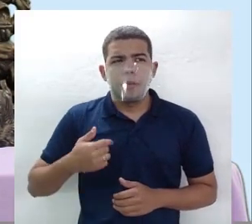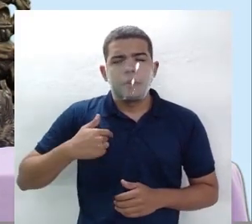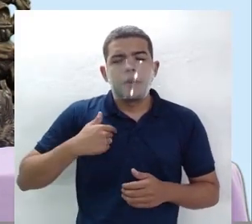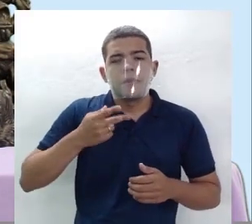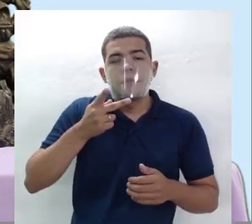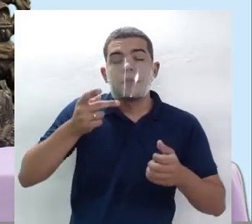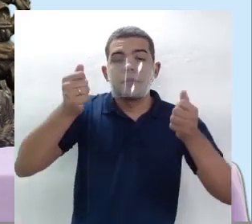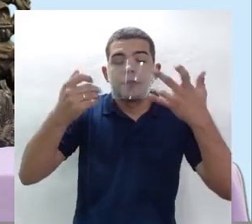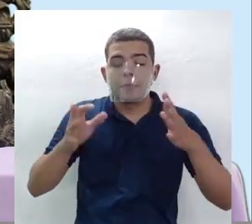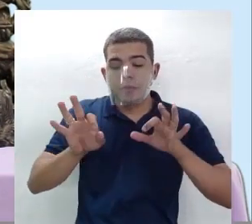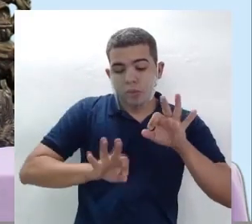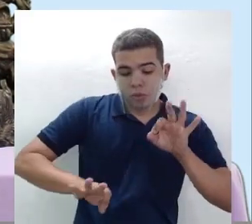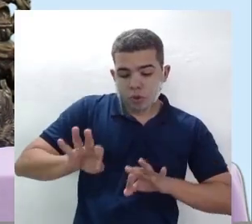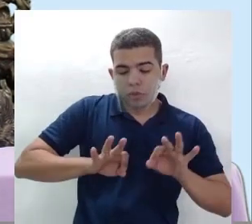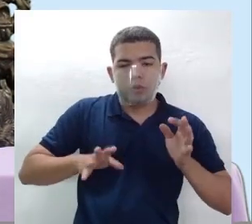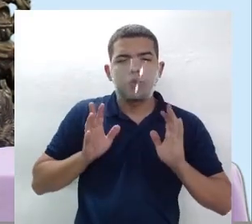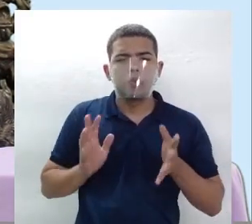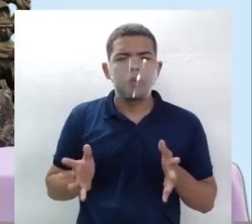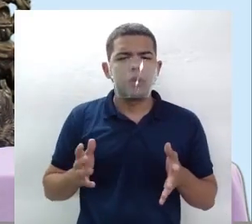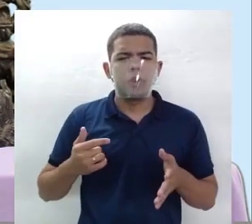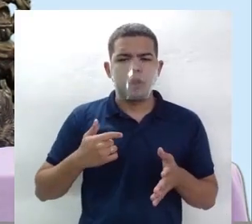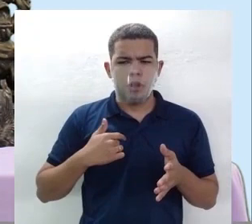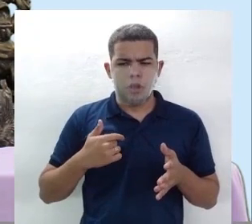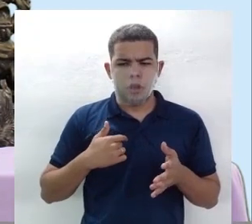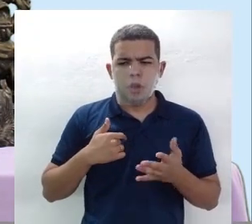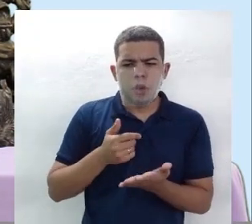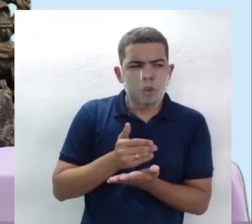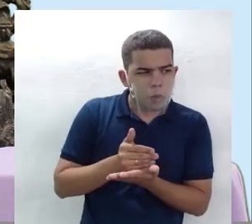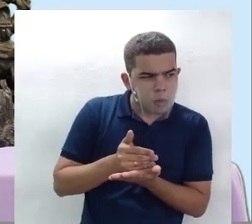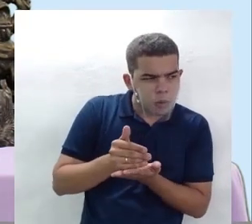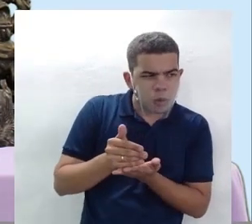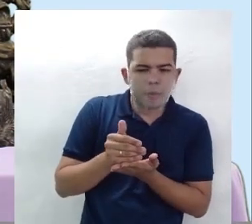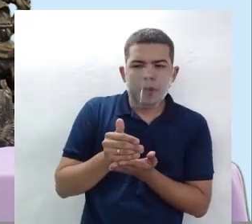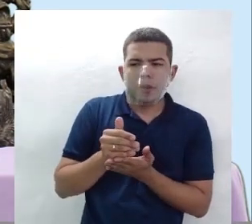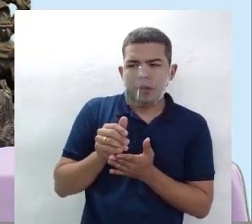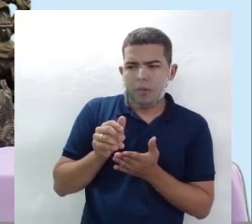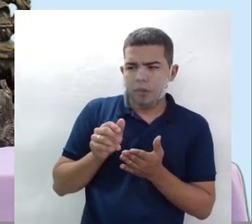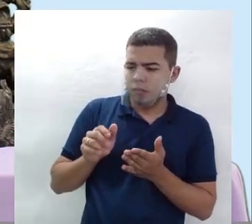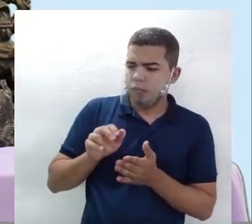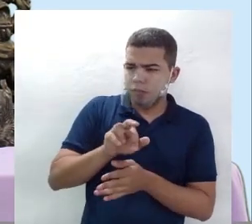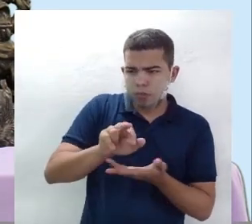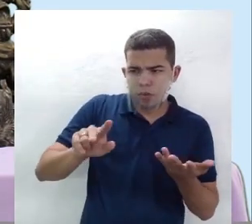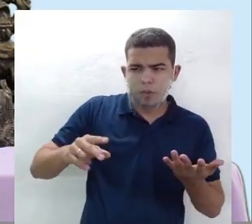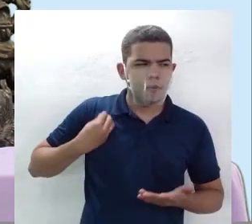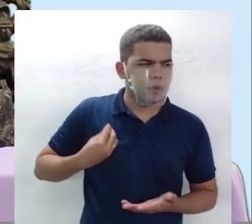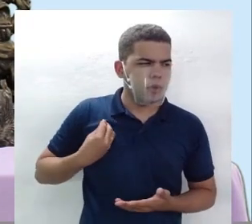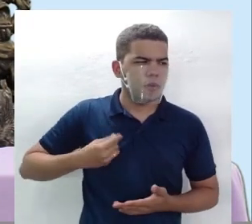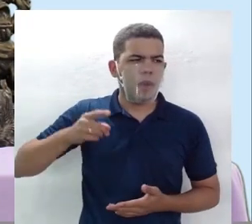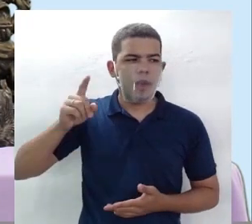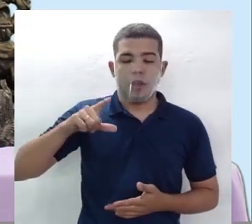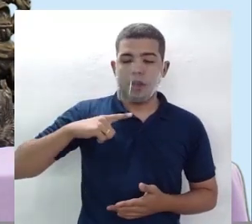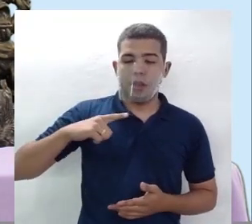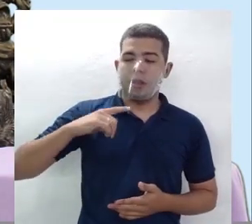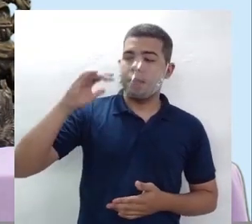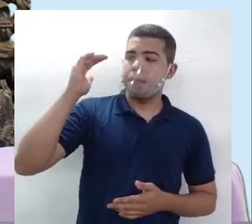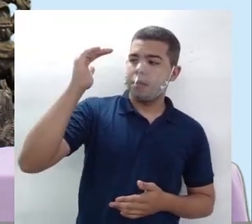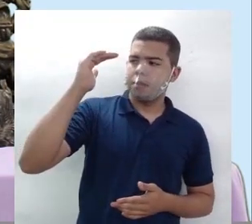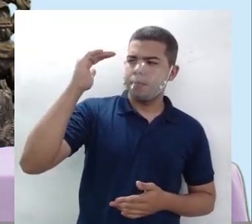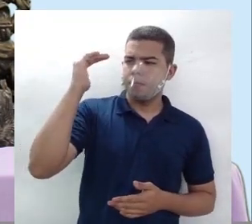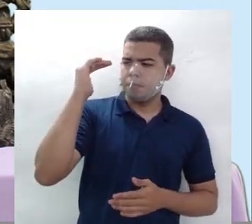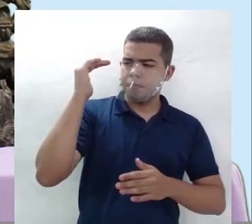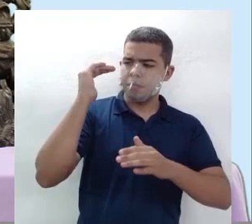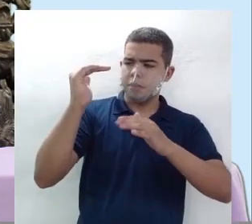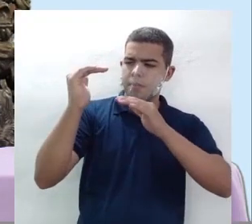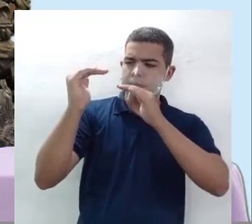essa organização, eu vou começar a organização dos seres vivos de cima para baixo, né? A gente